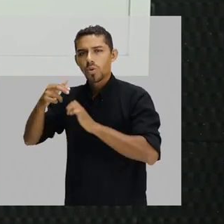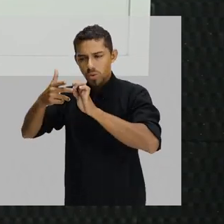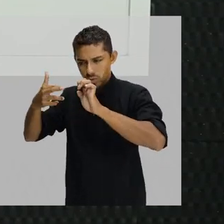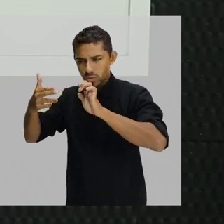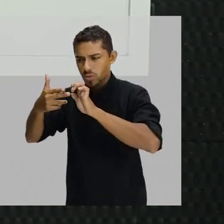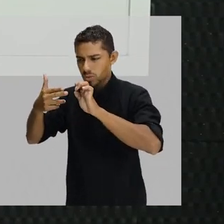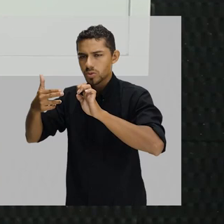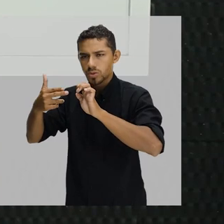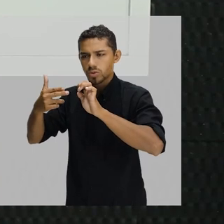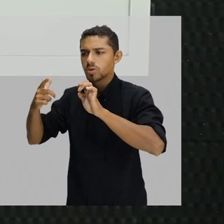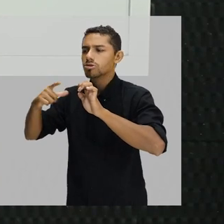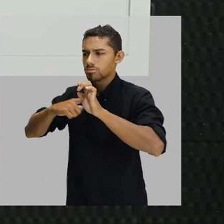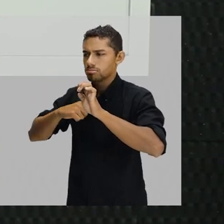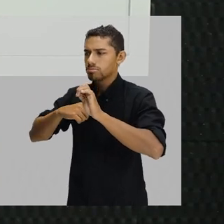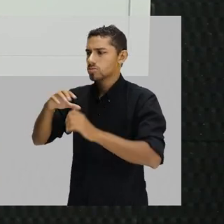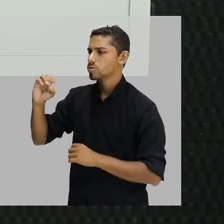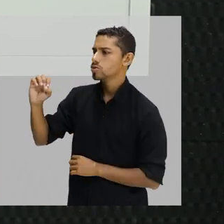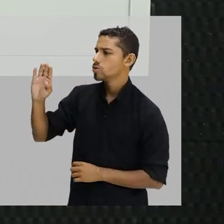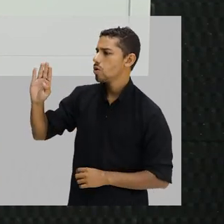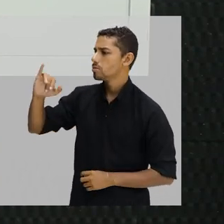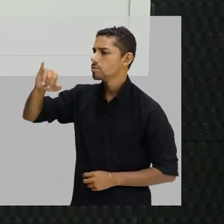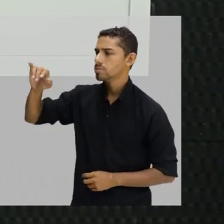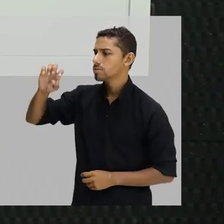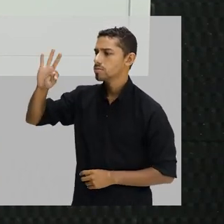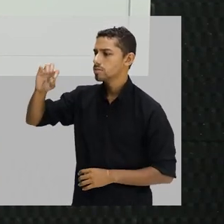filosofia é estudar a moralidade.